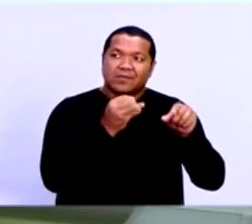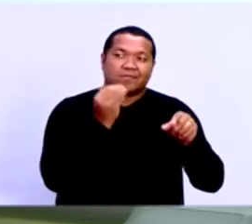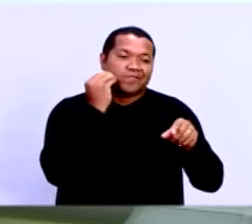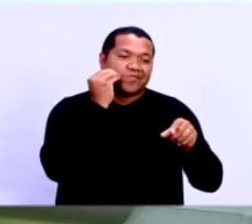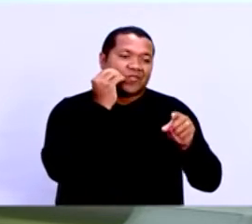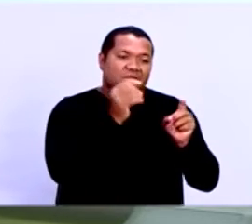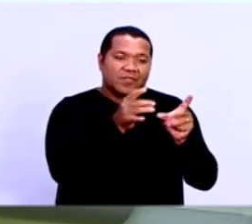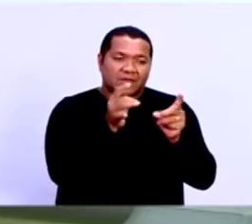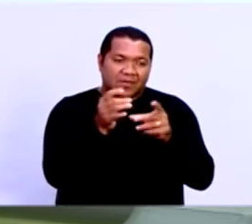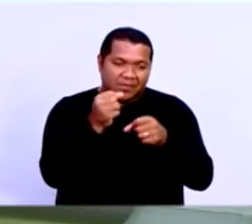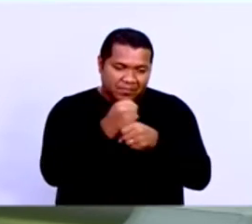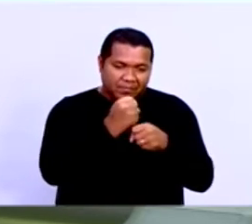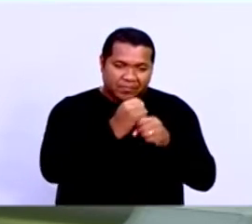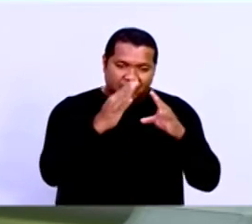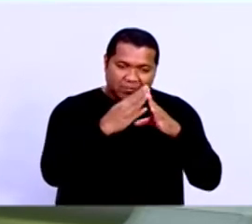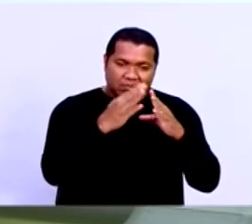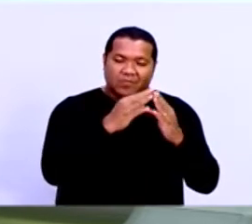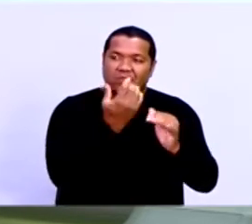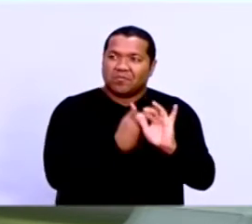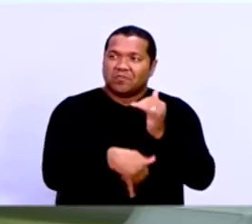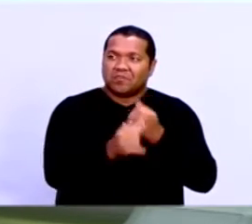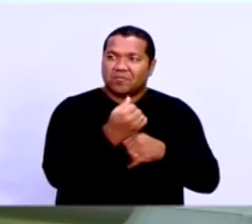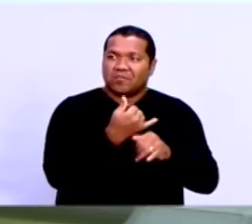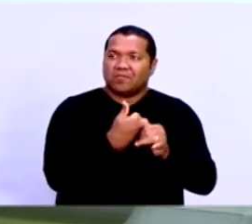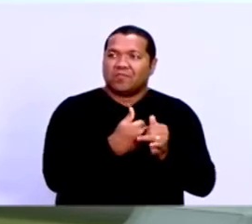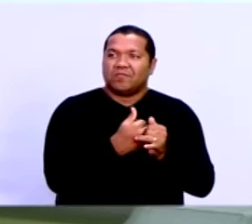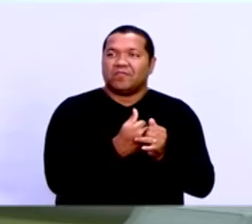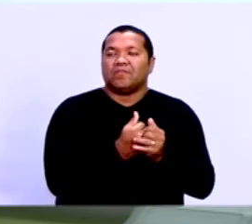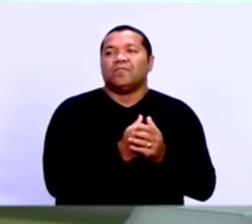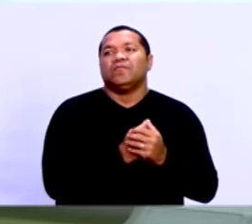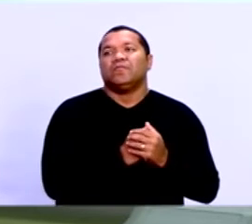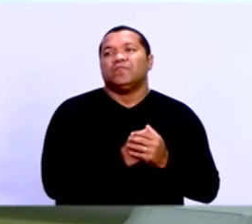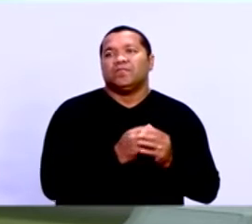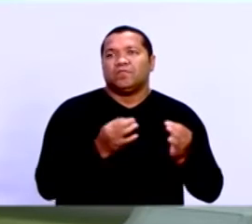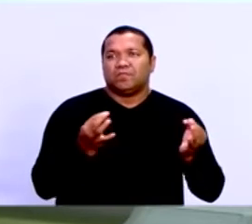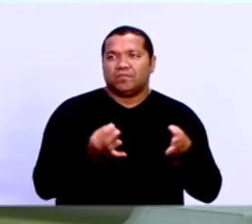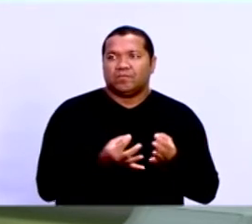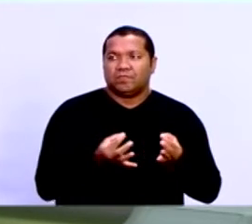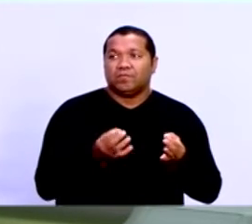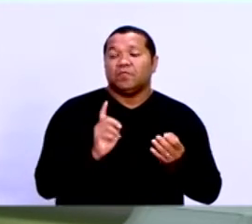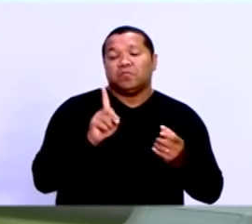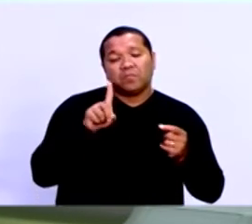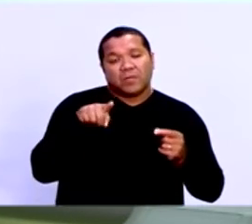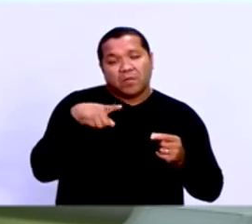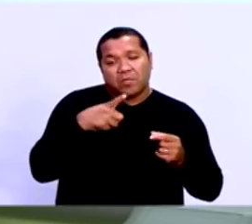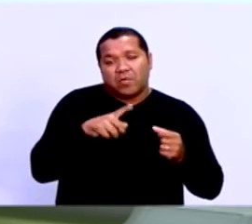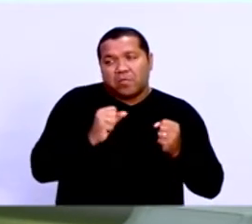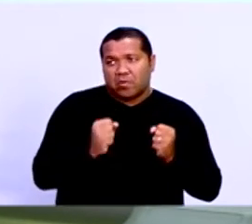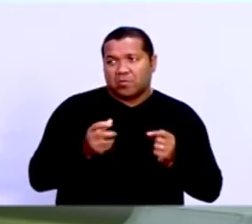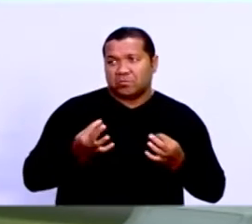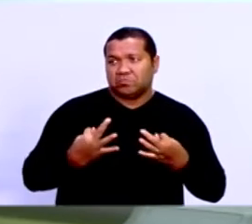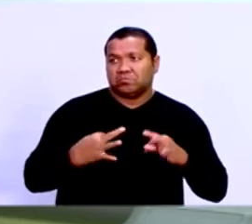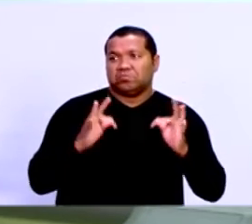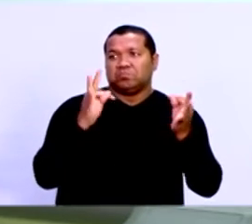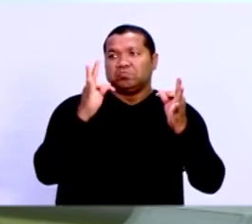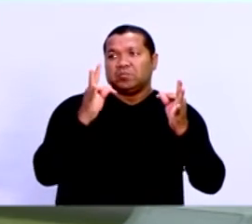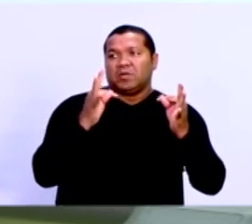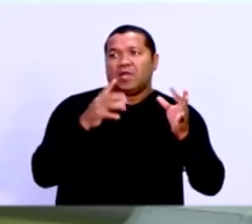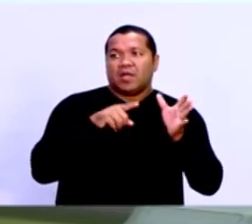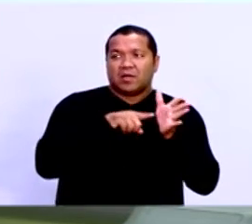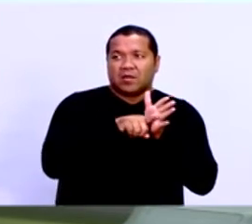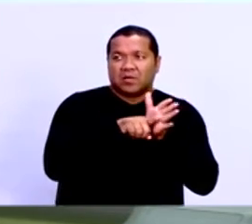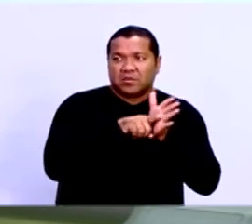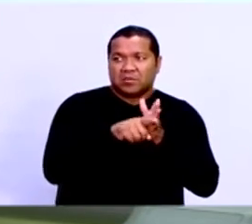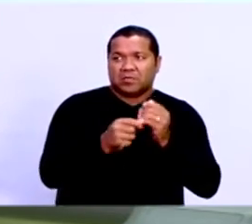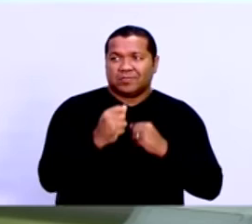de construção pela internet tá certo depois eu posso utilizar as técnicas de entrevista isso tudo está